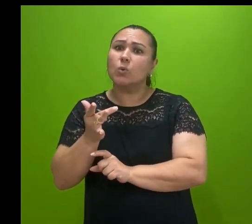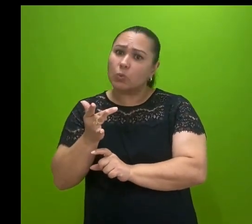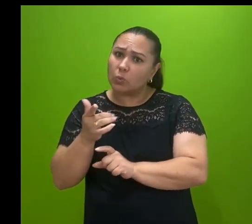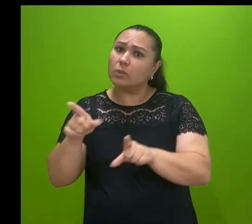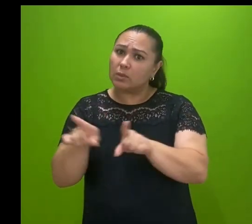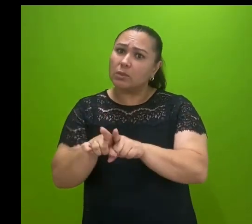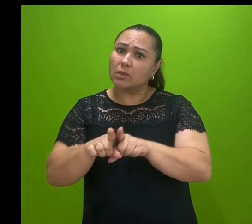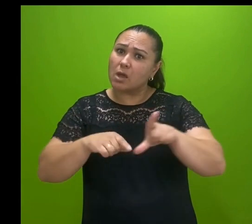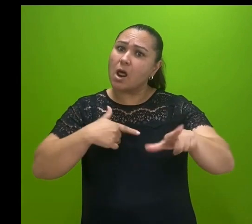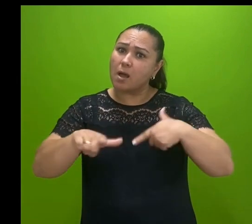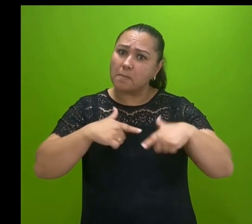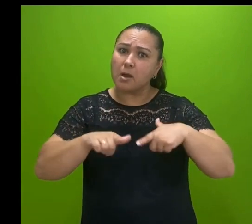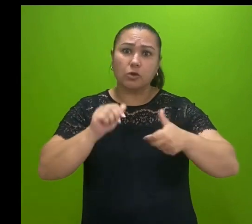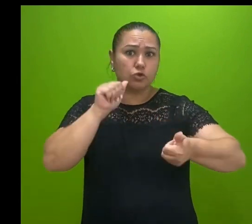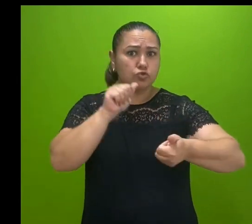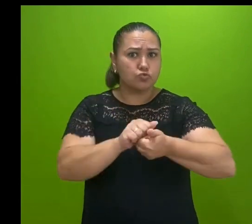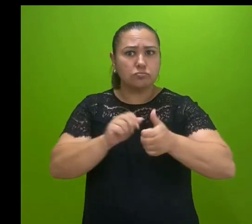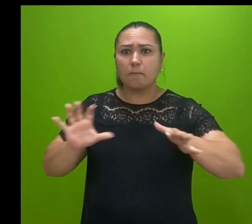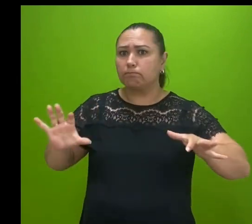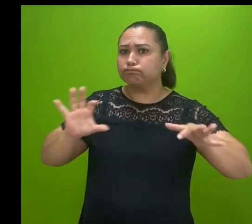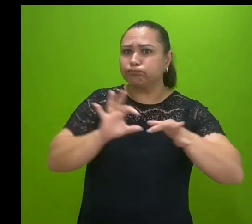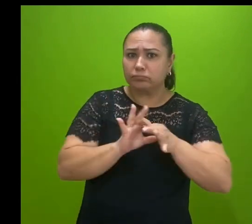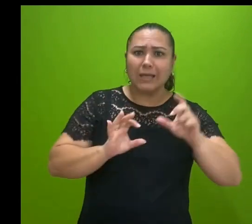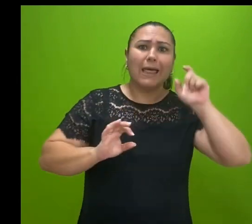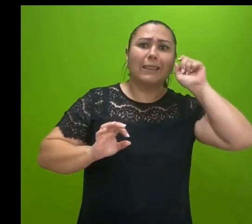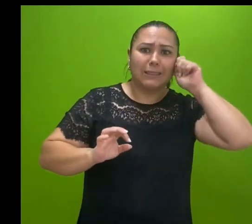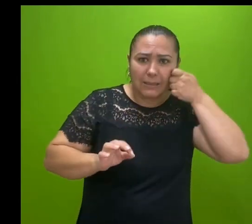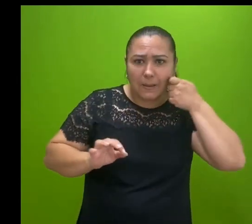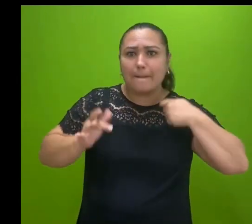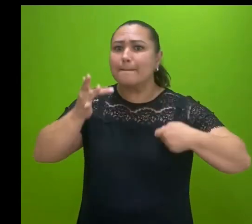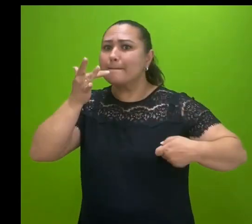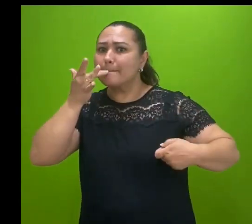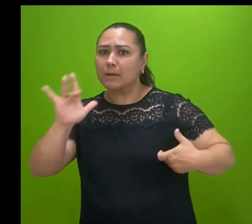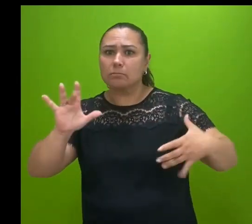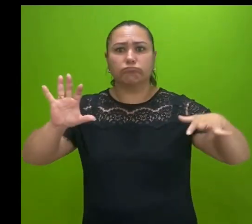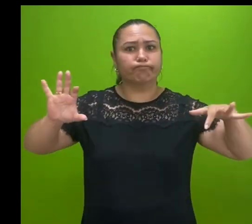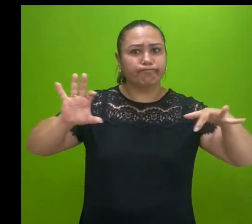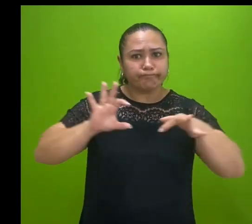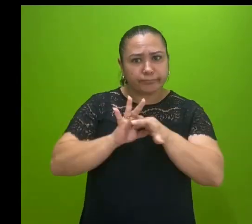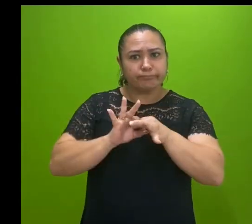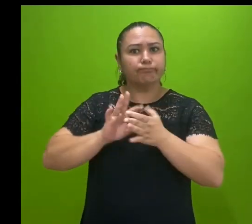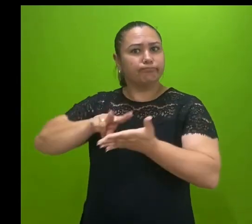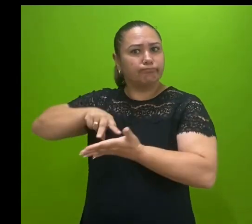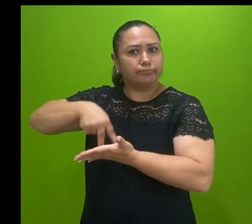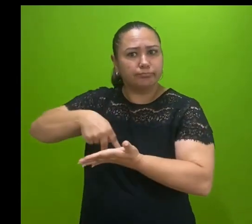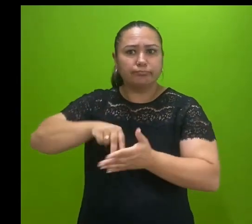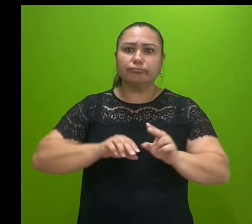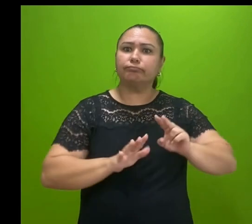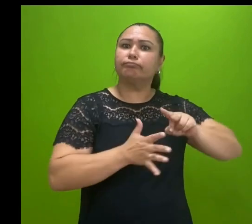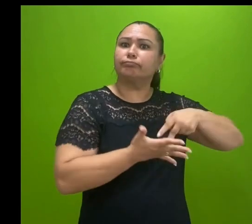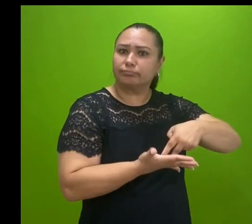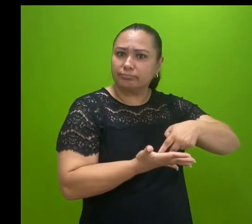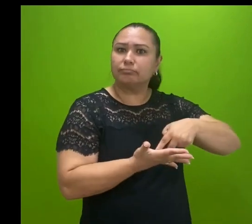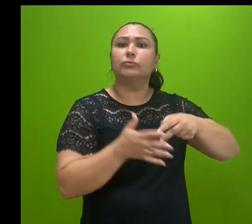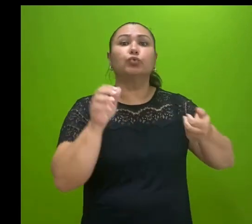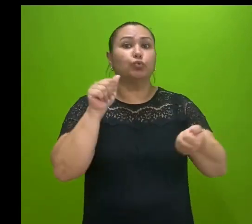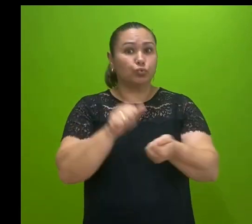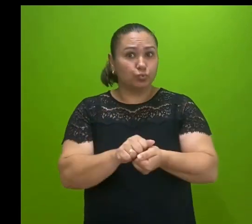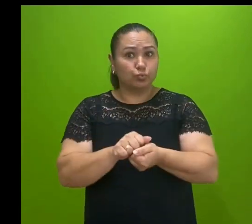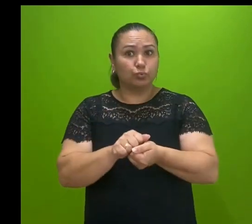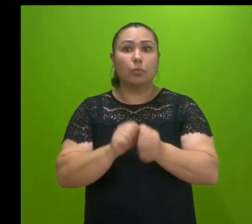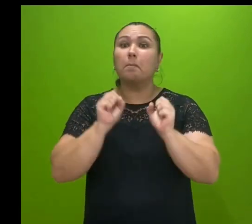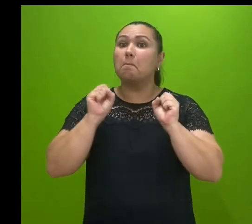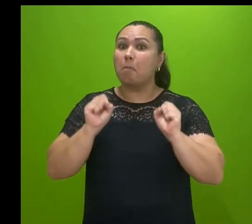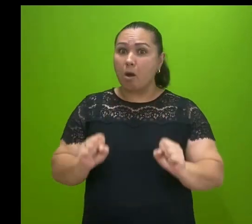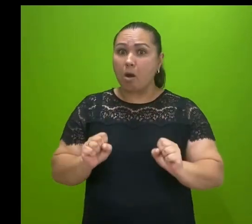a gente nessa luta contra o racismo. Os negros, os brancos também têm lugar de fala nessa luta contra o racismo,